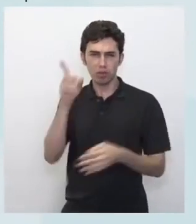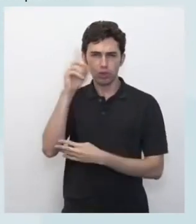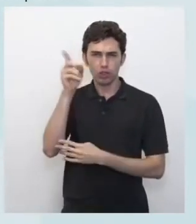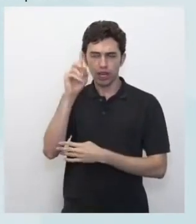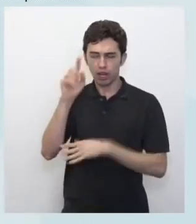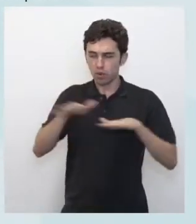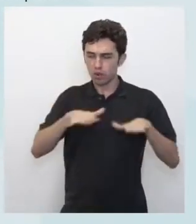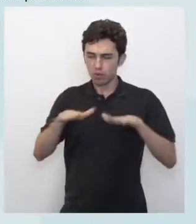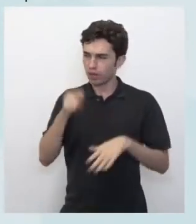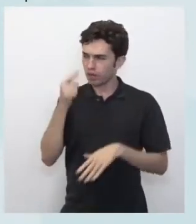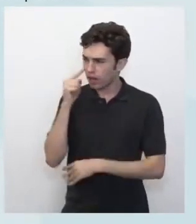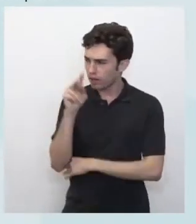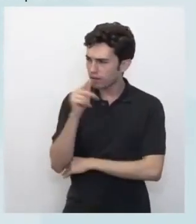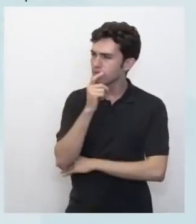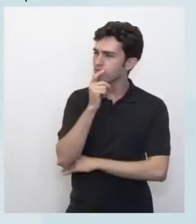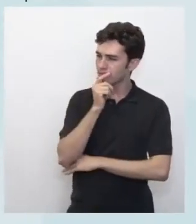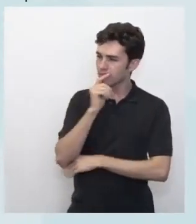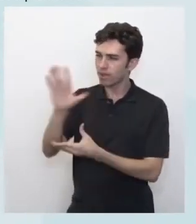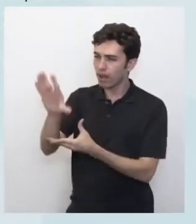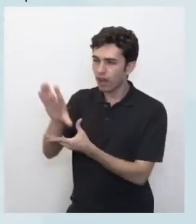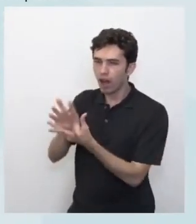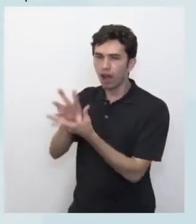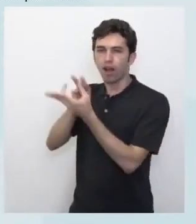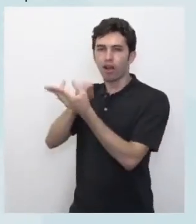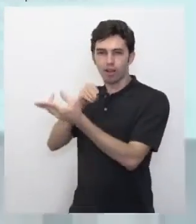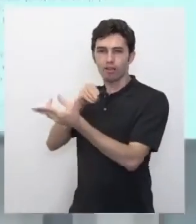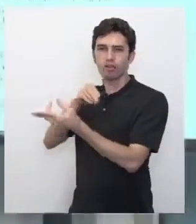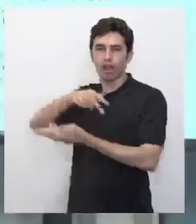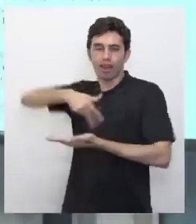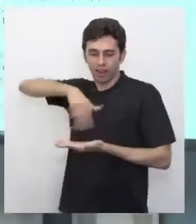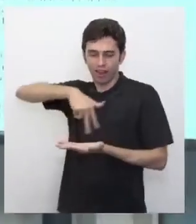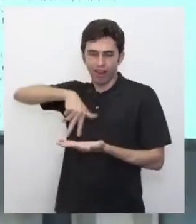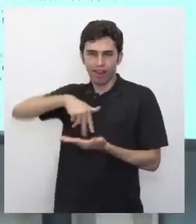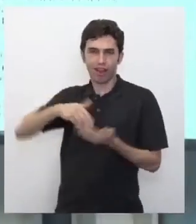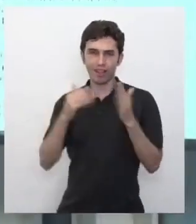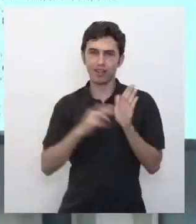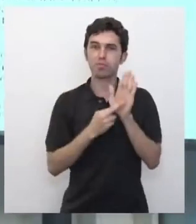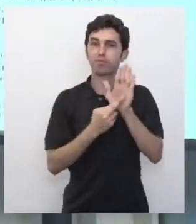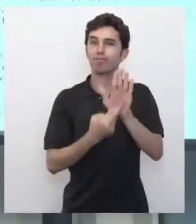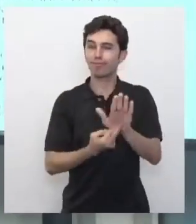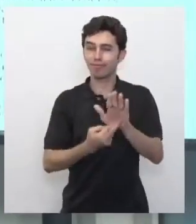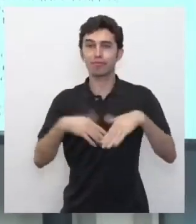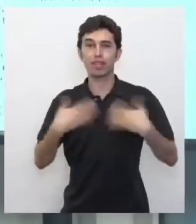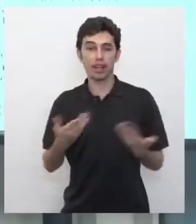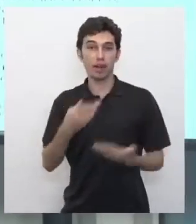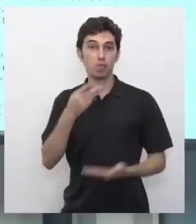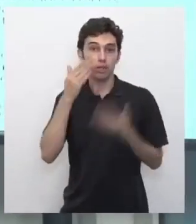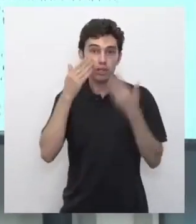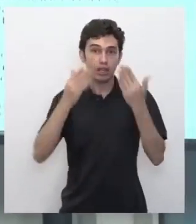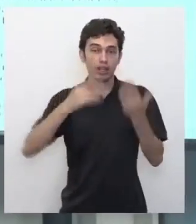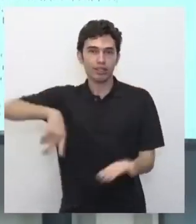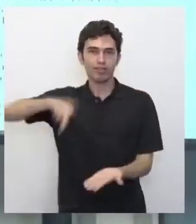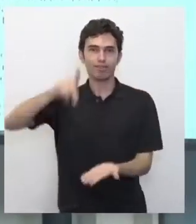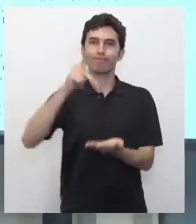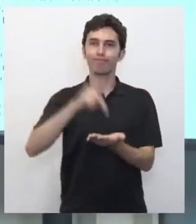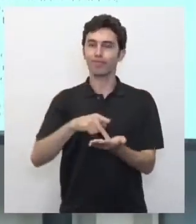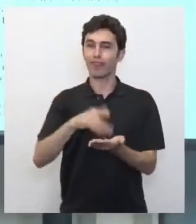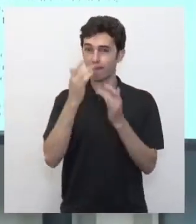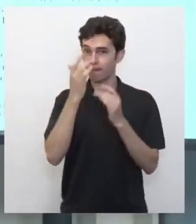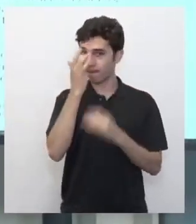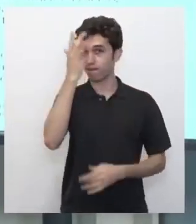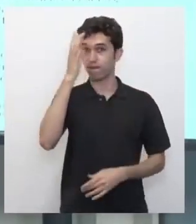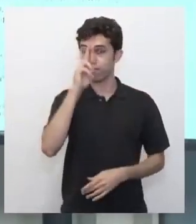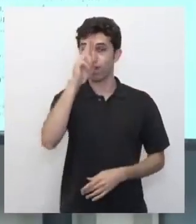ser incorporado nas coreografias, trazendo ainda, então, um realismo muito maior para os movimentos da dança,